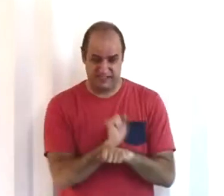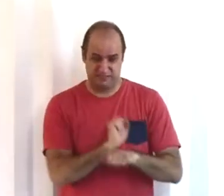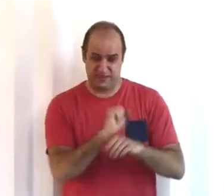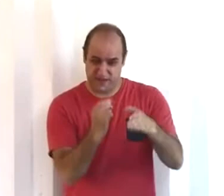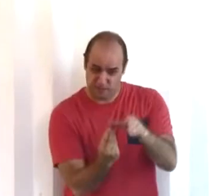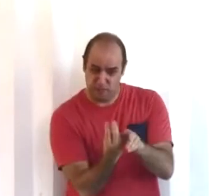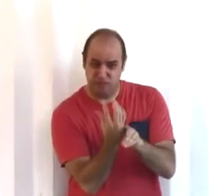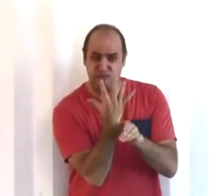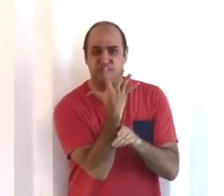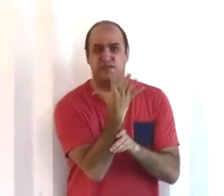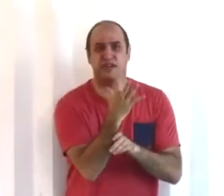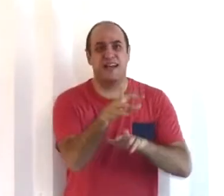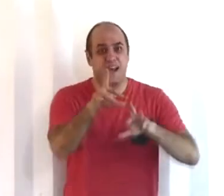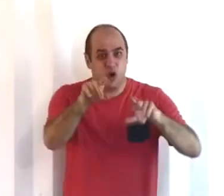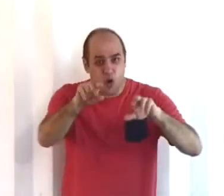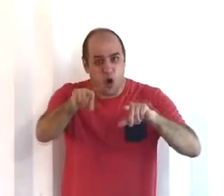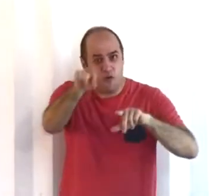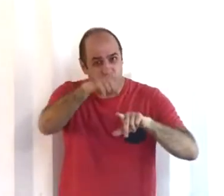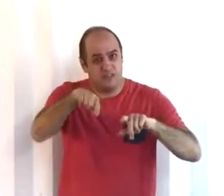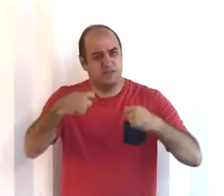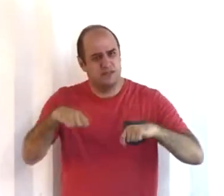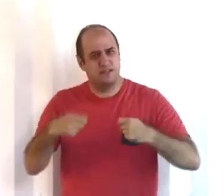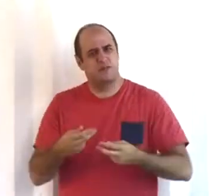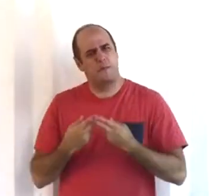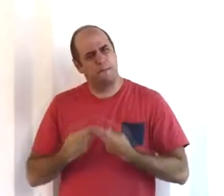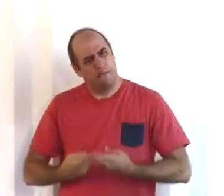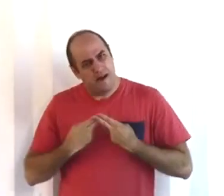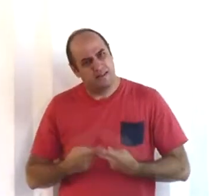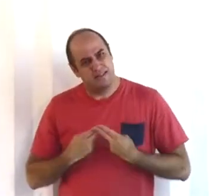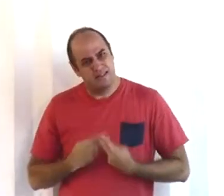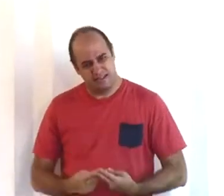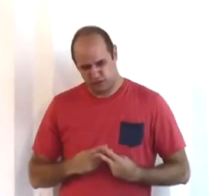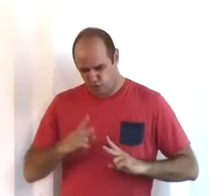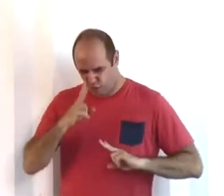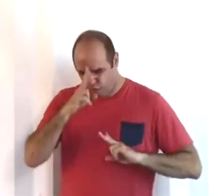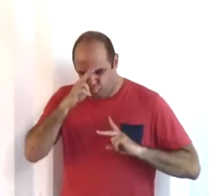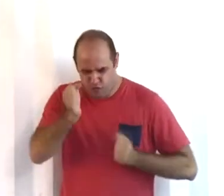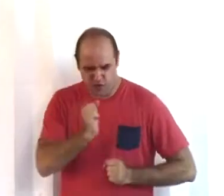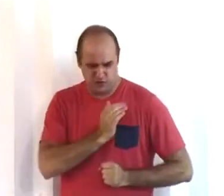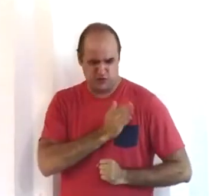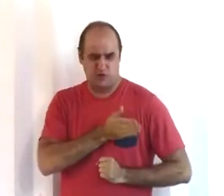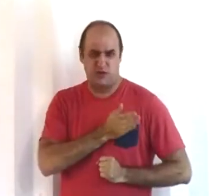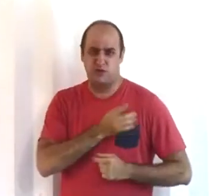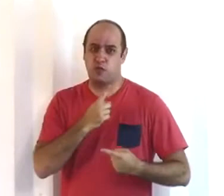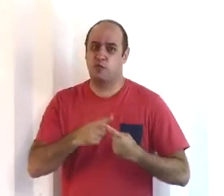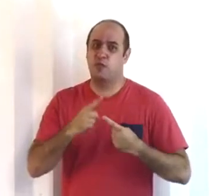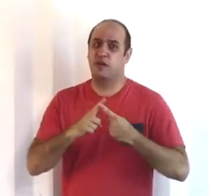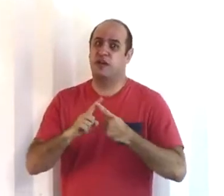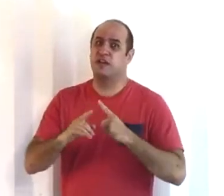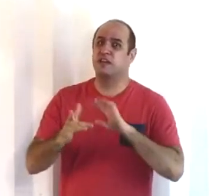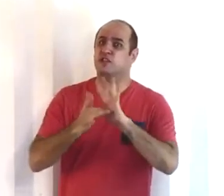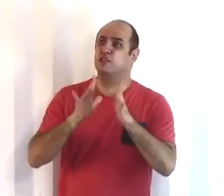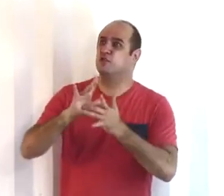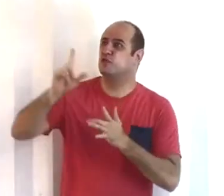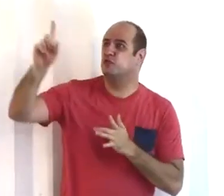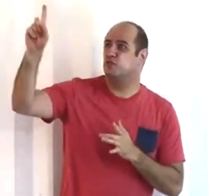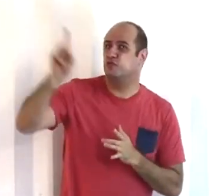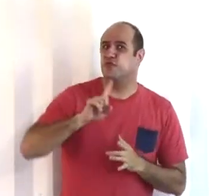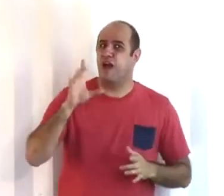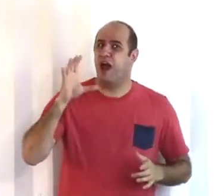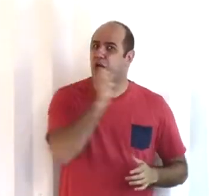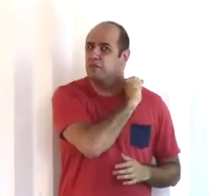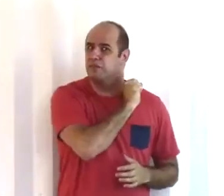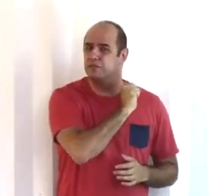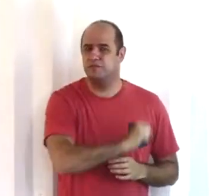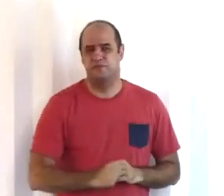Sede vós também pacientes e fortalecei o vosso coração, pois a vinda do Senhor está próxima. Sabe